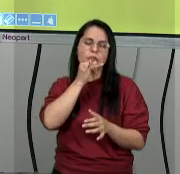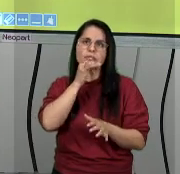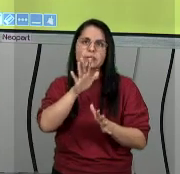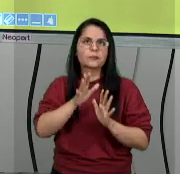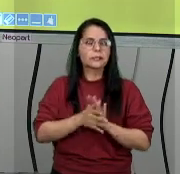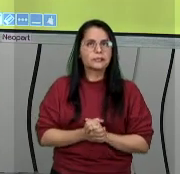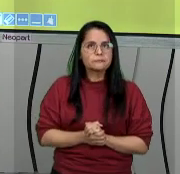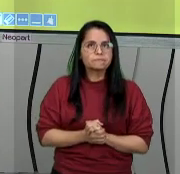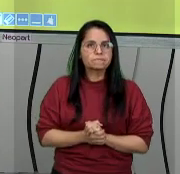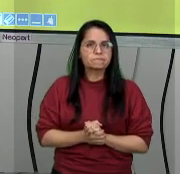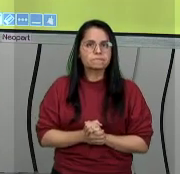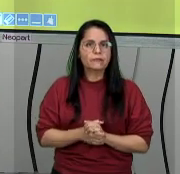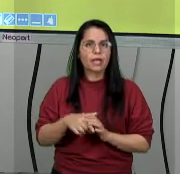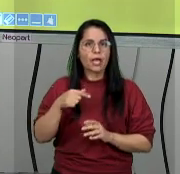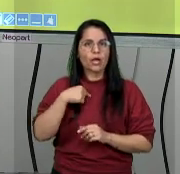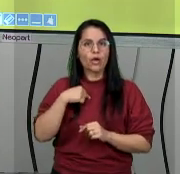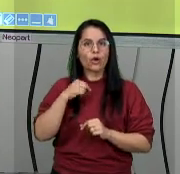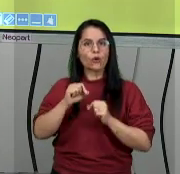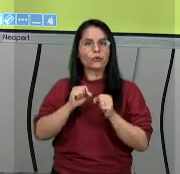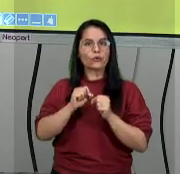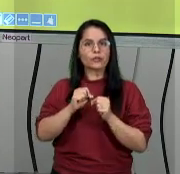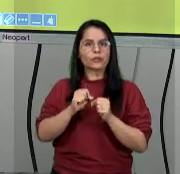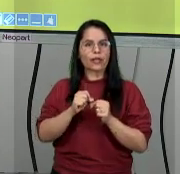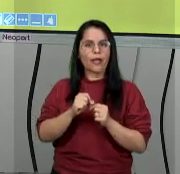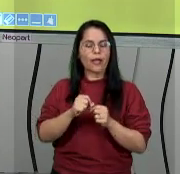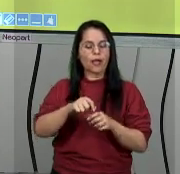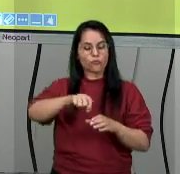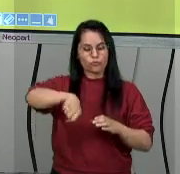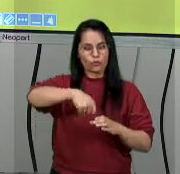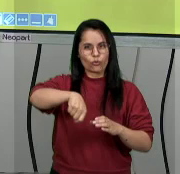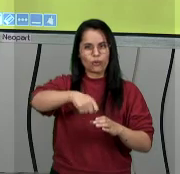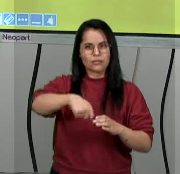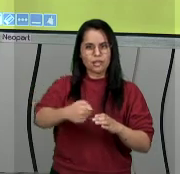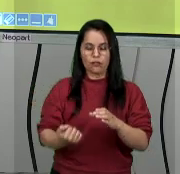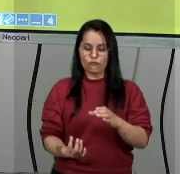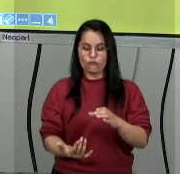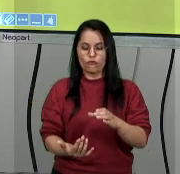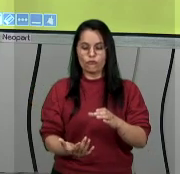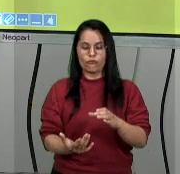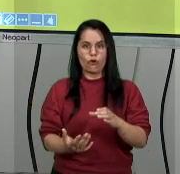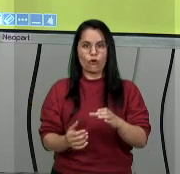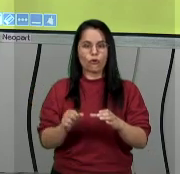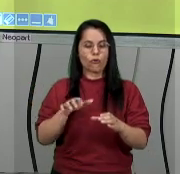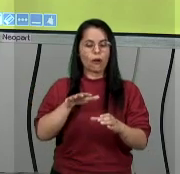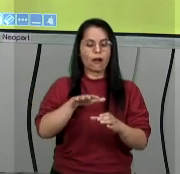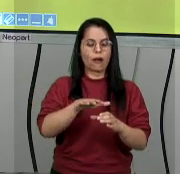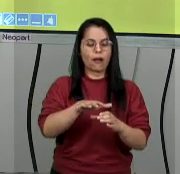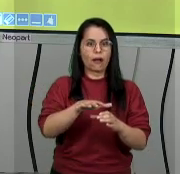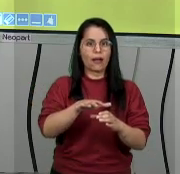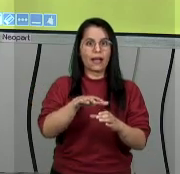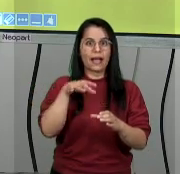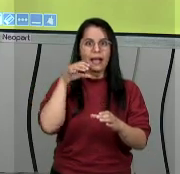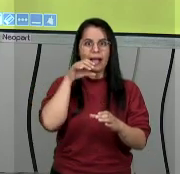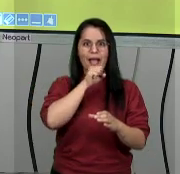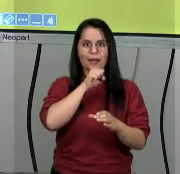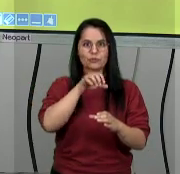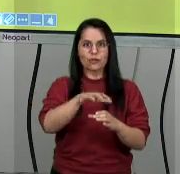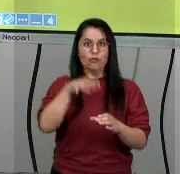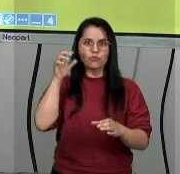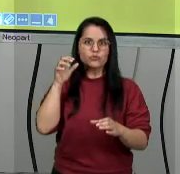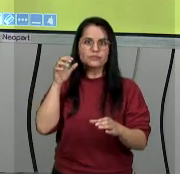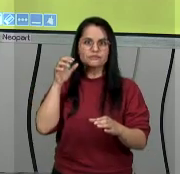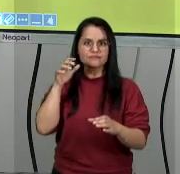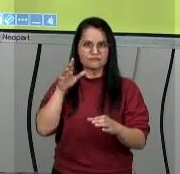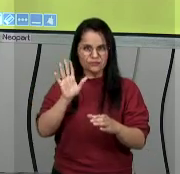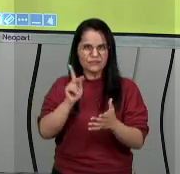exemplo, encostamos nossa mão em uma panela quente. Quando a gente encosta nossa mão na panela quente,